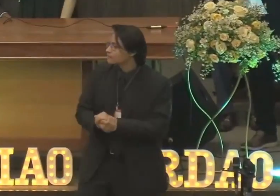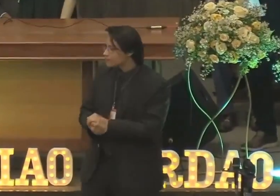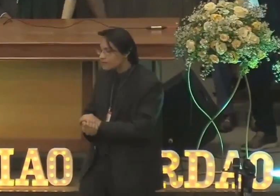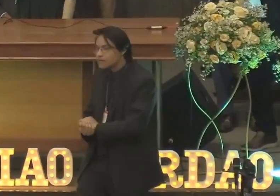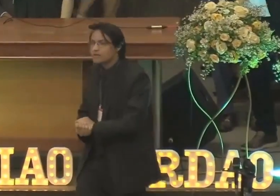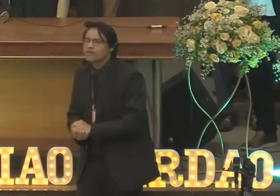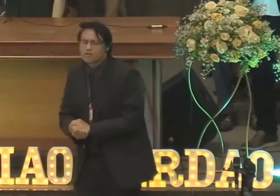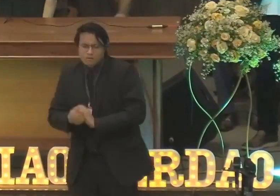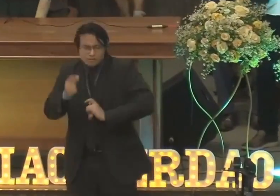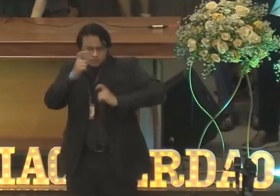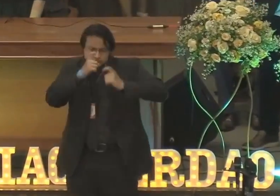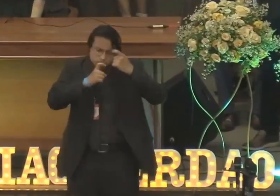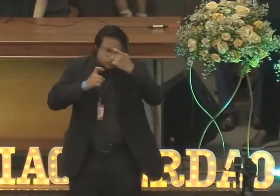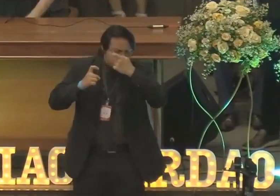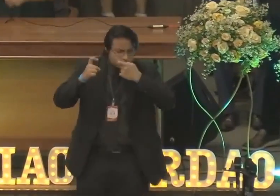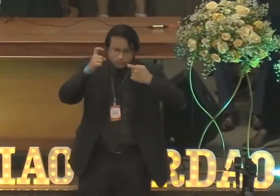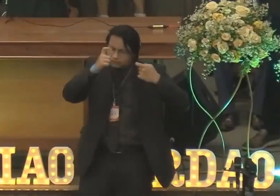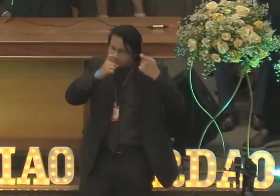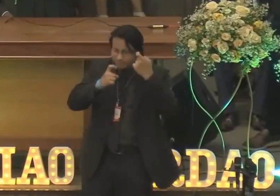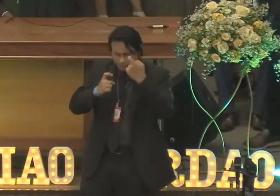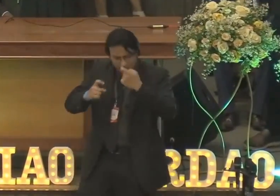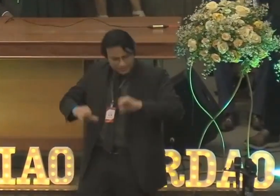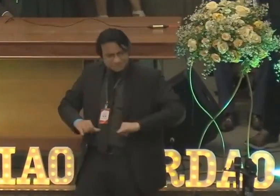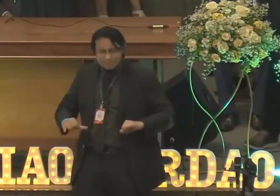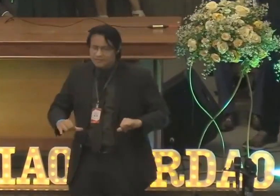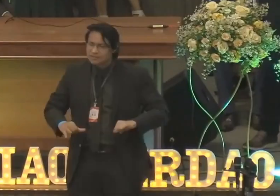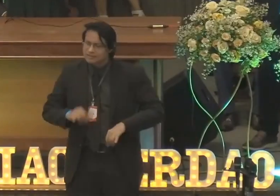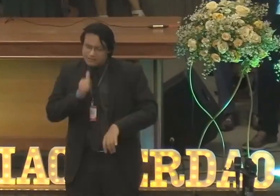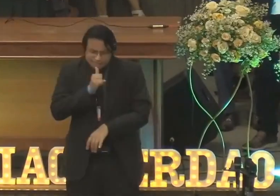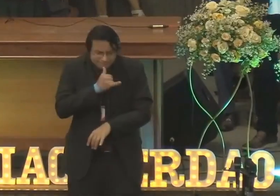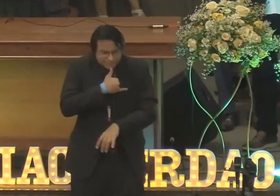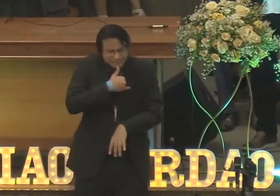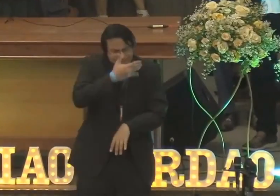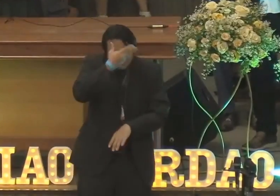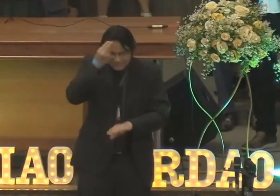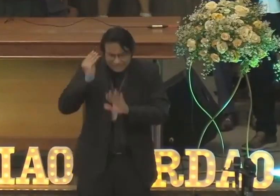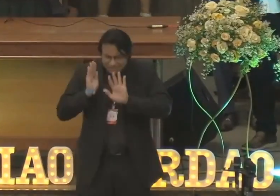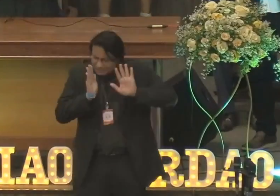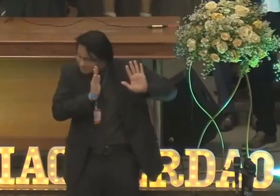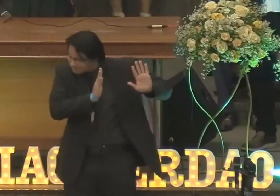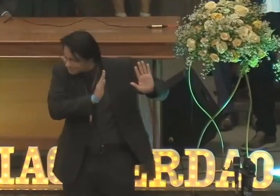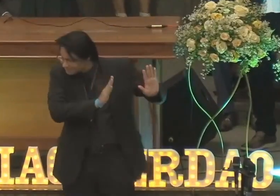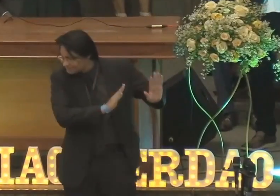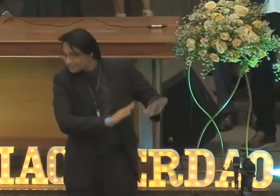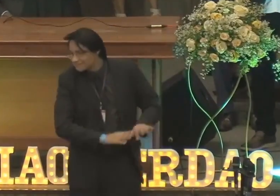apagar esse passado triste do meu coração,